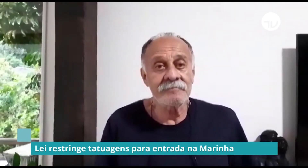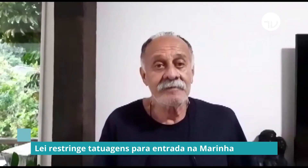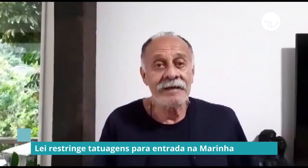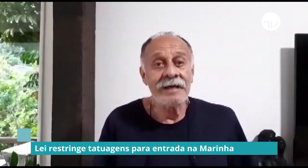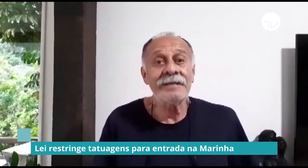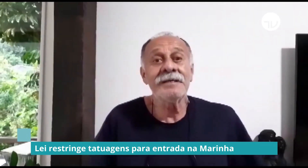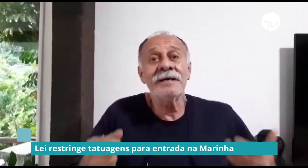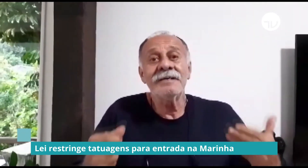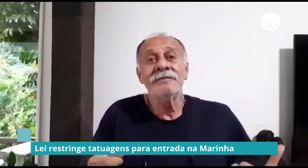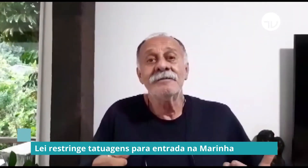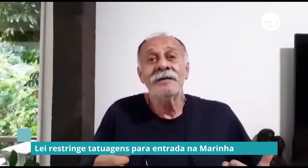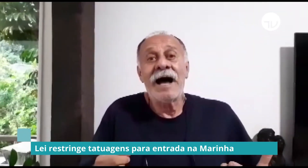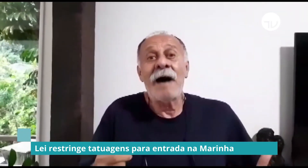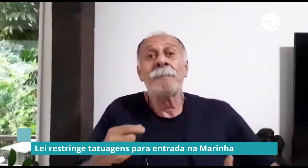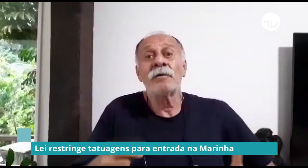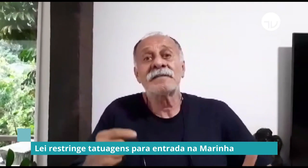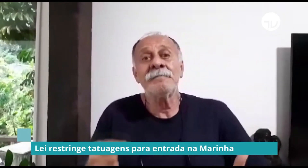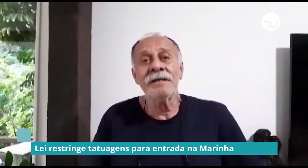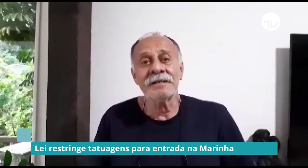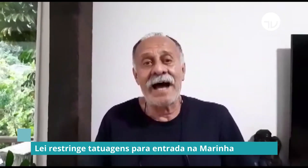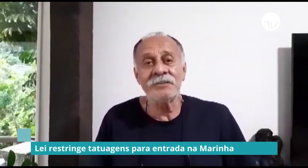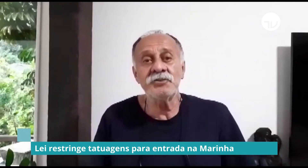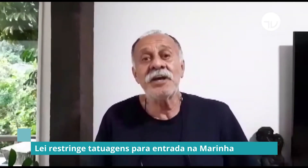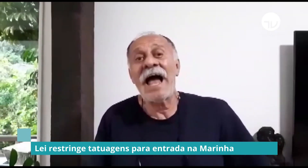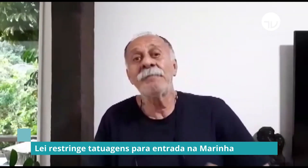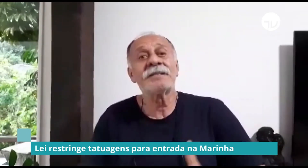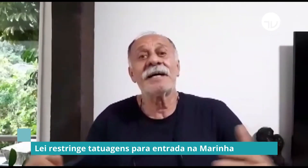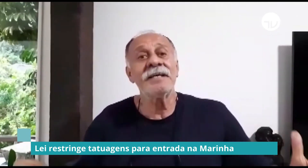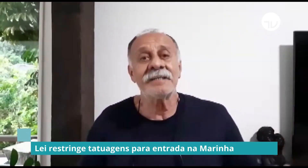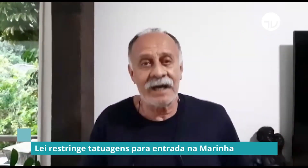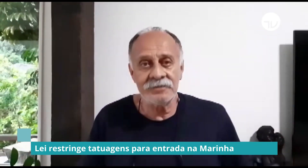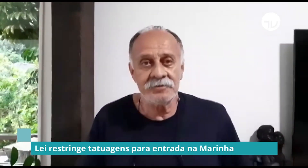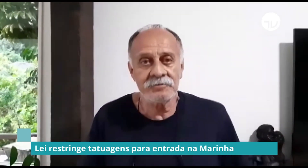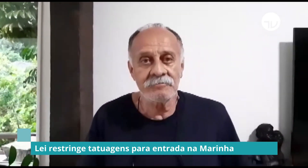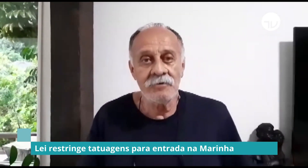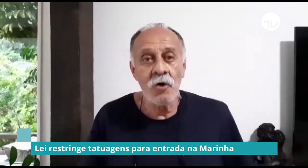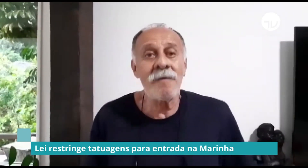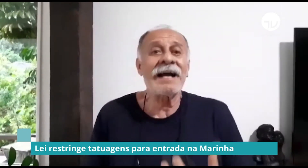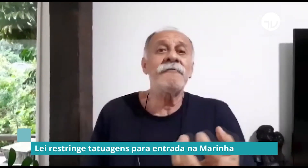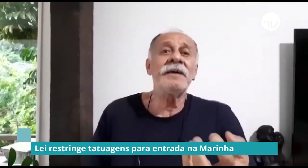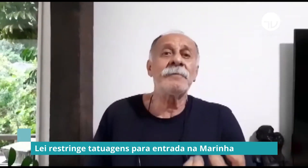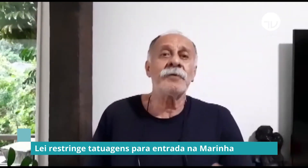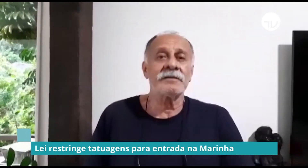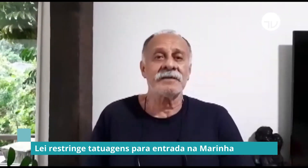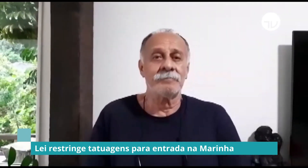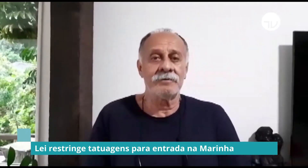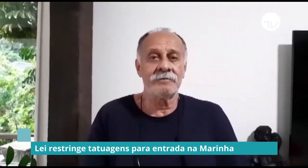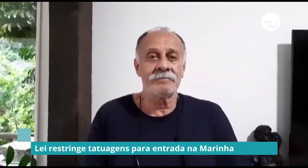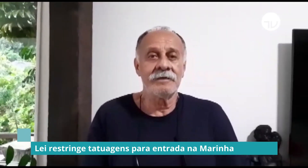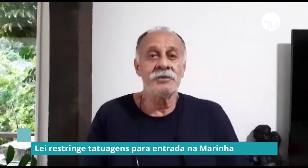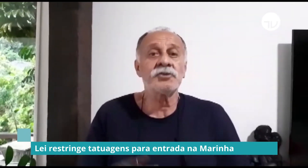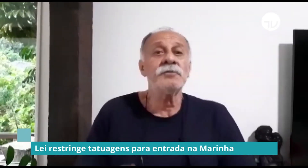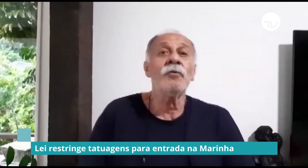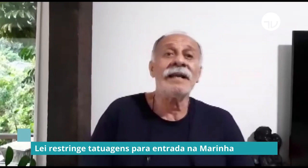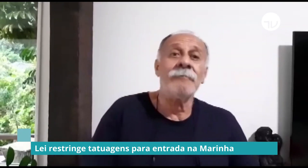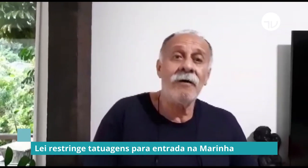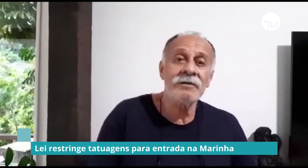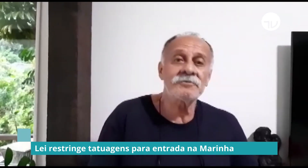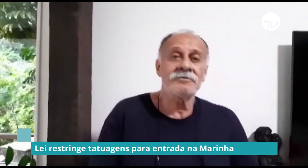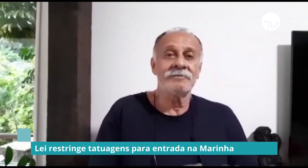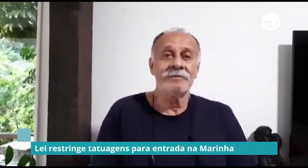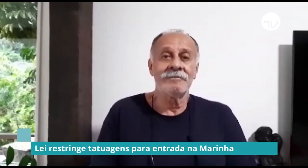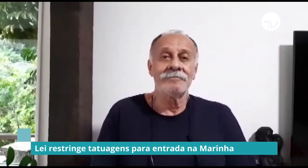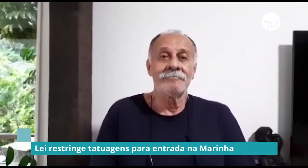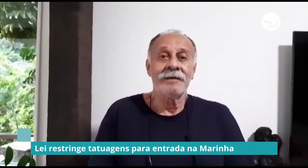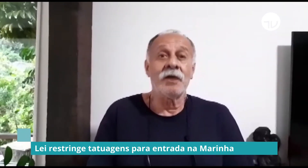cria a possibilidade de arbitrariedades. Uma caveira, por exemplo, estimula a